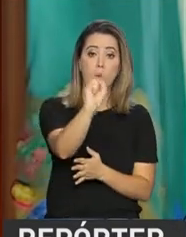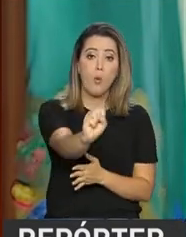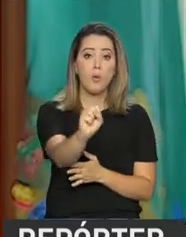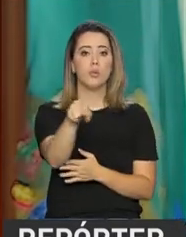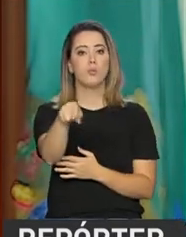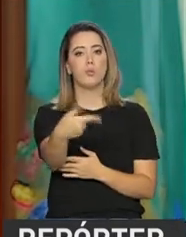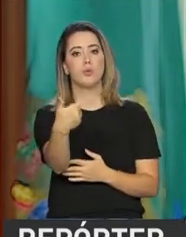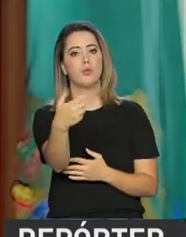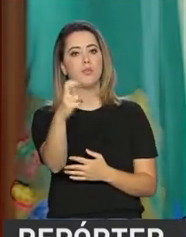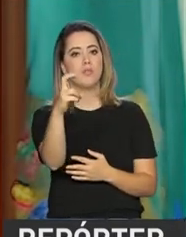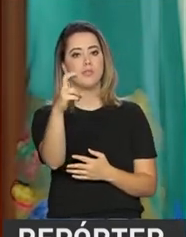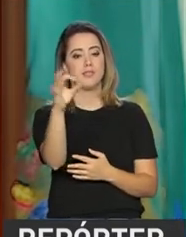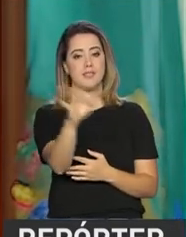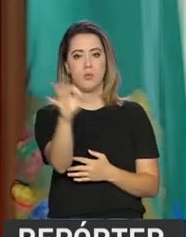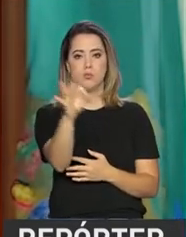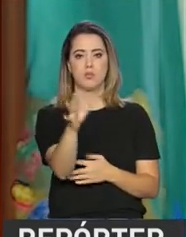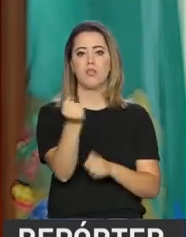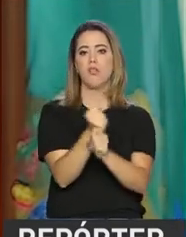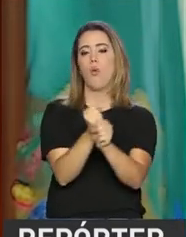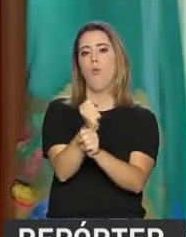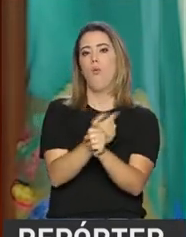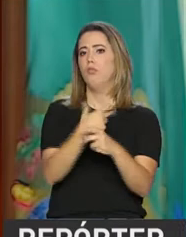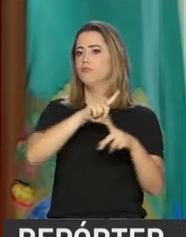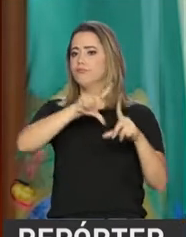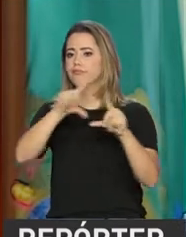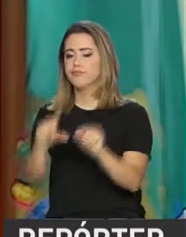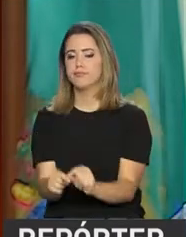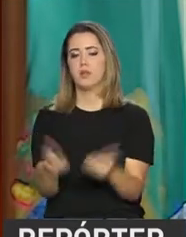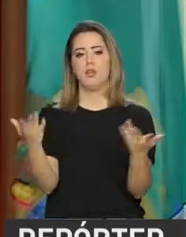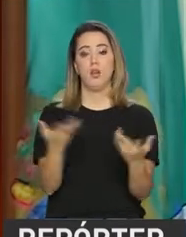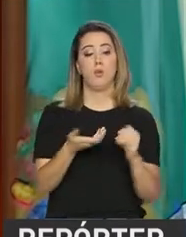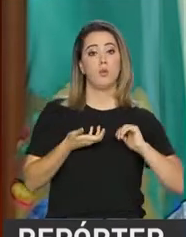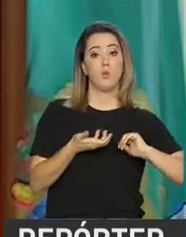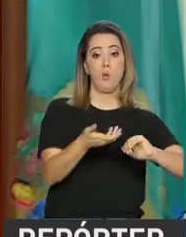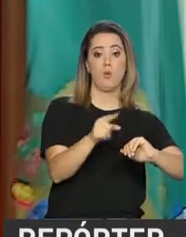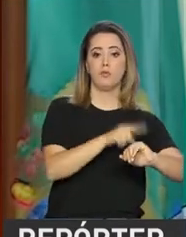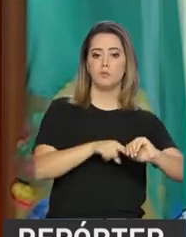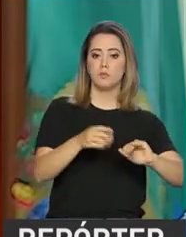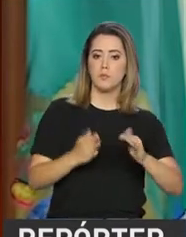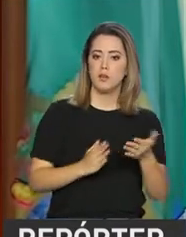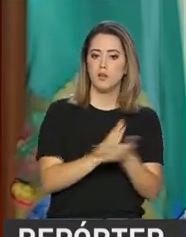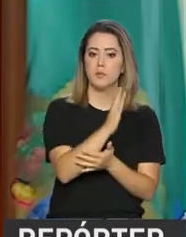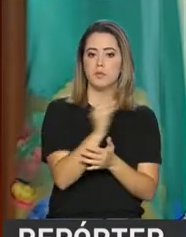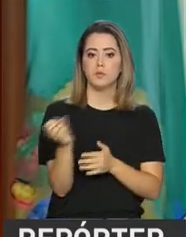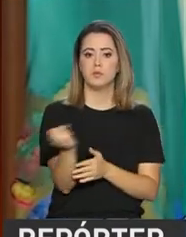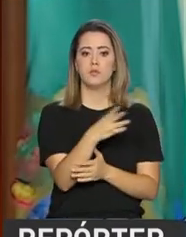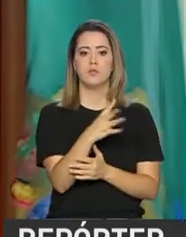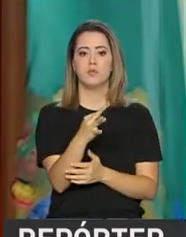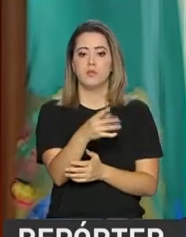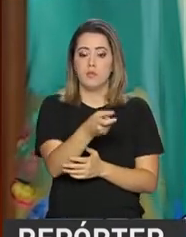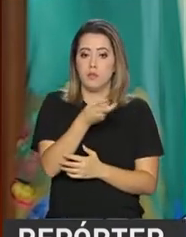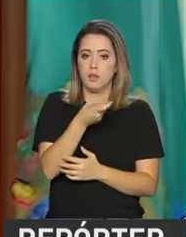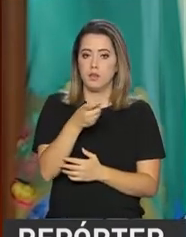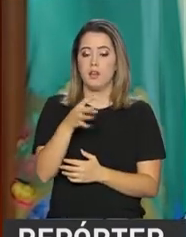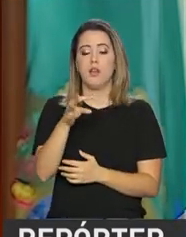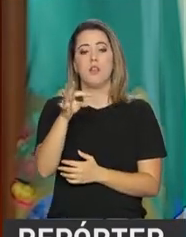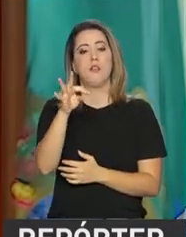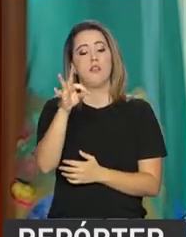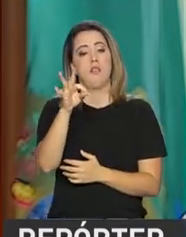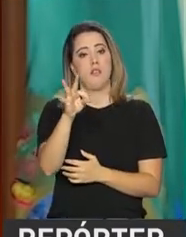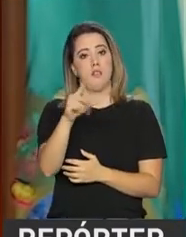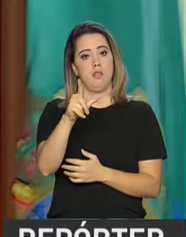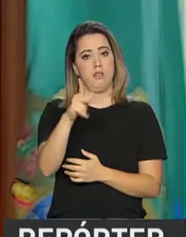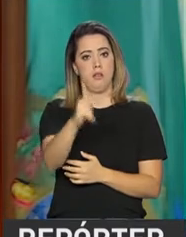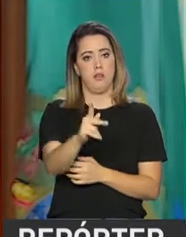pontos 25% ao ano o congresso aprovou a nova taxa do b10 de longo prazo ea nova